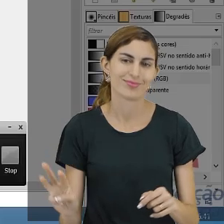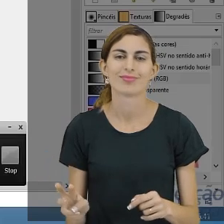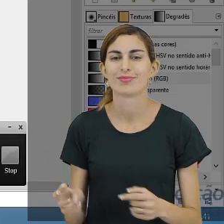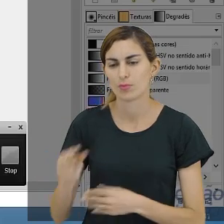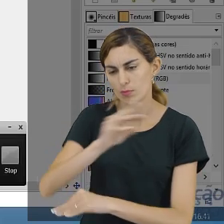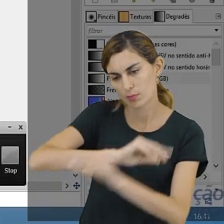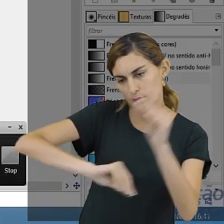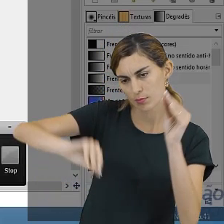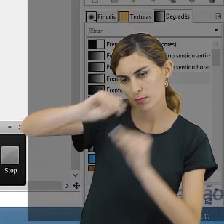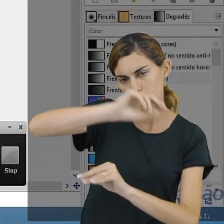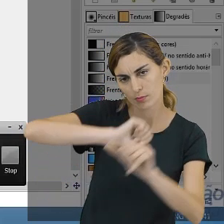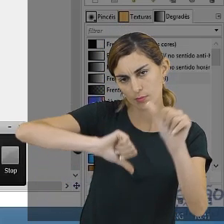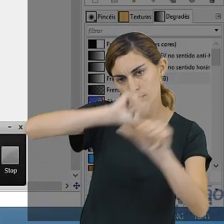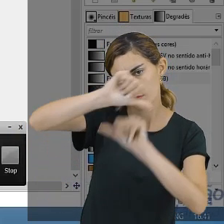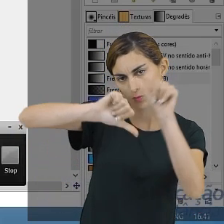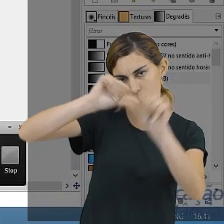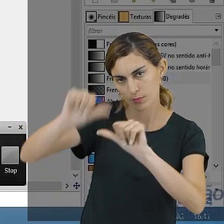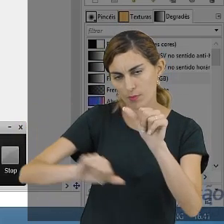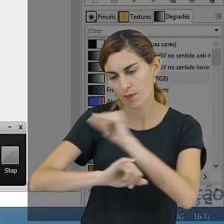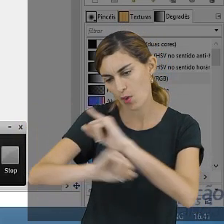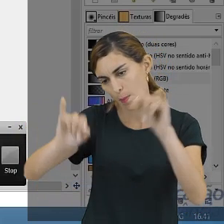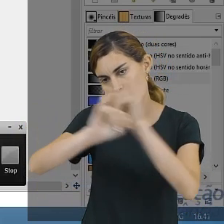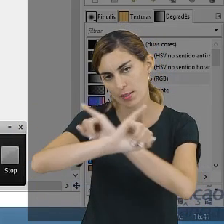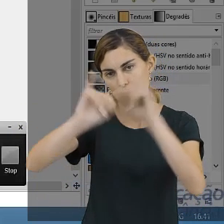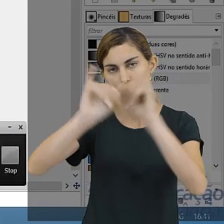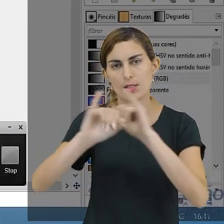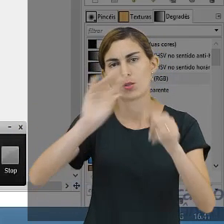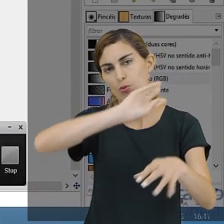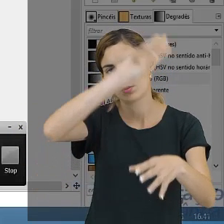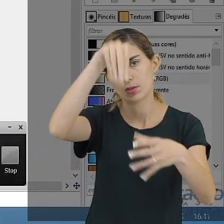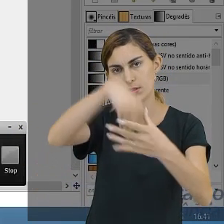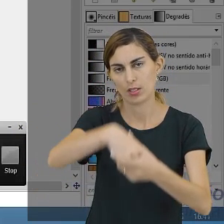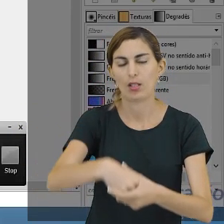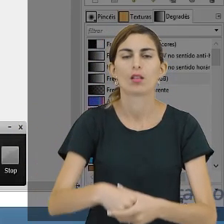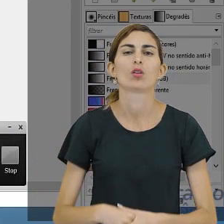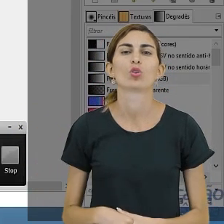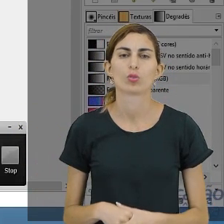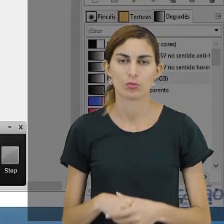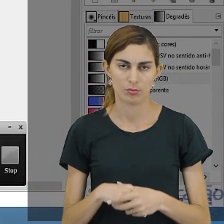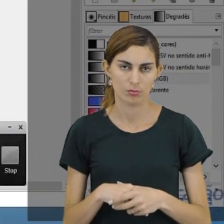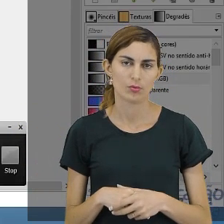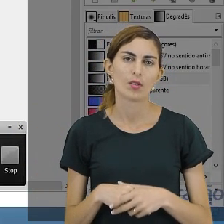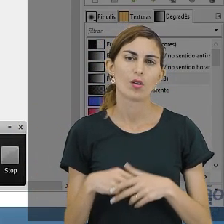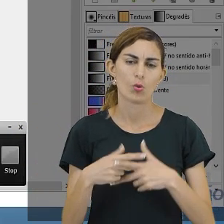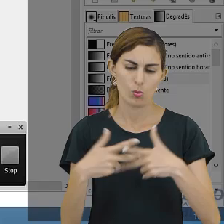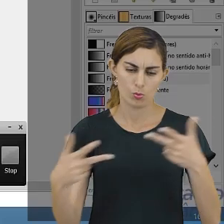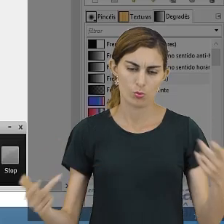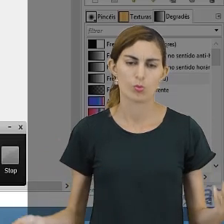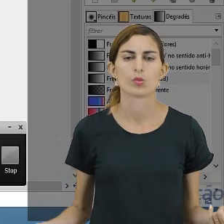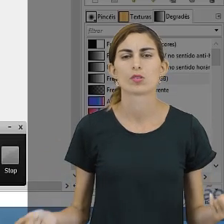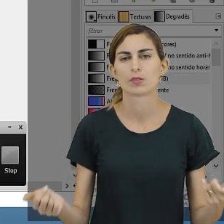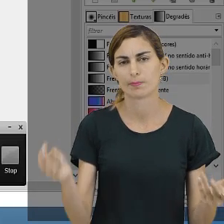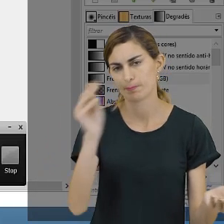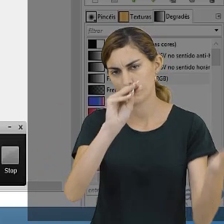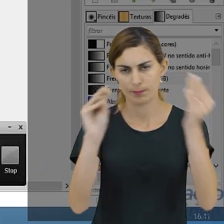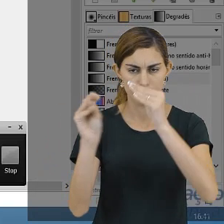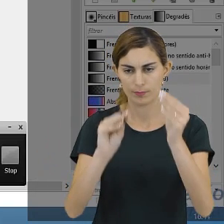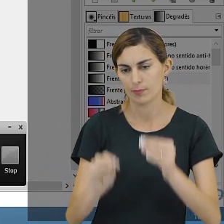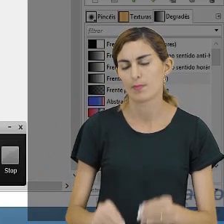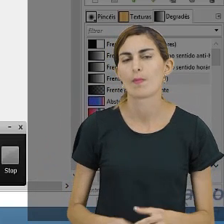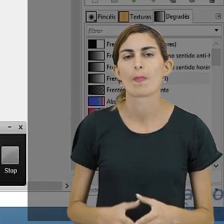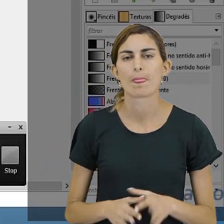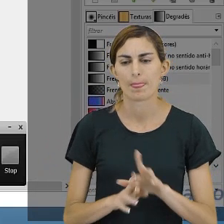para manipulação e posicionamento dessas informações dentro de peças ou de